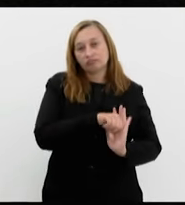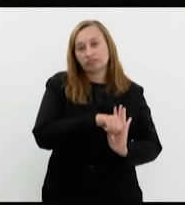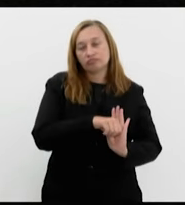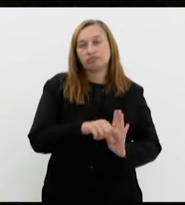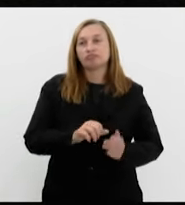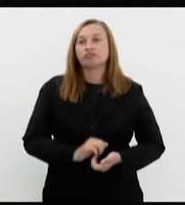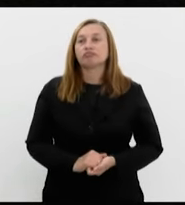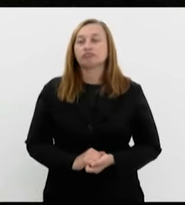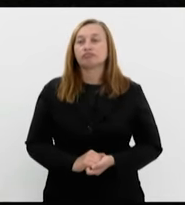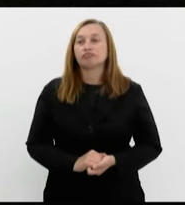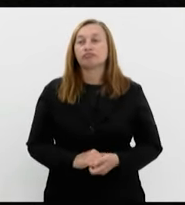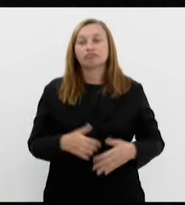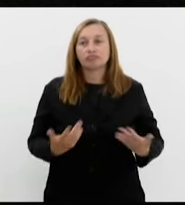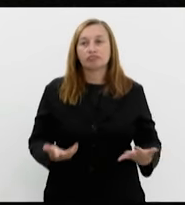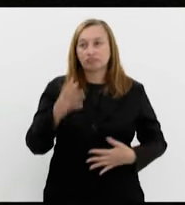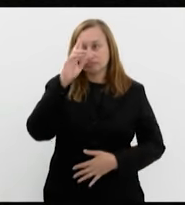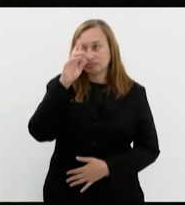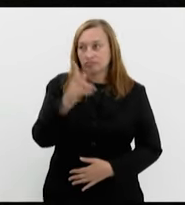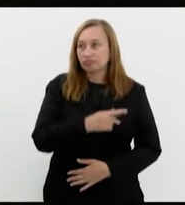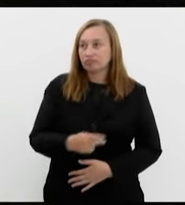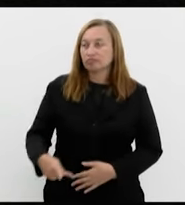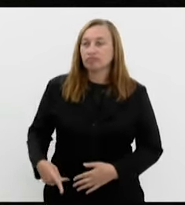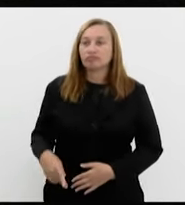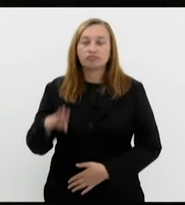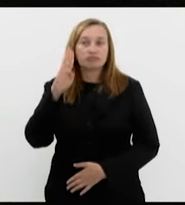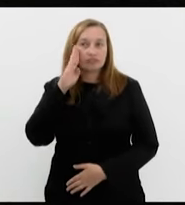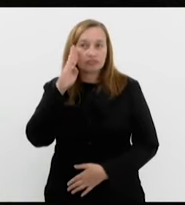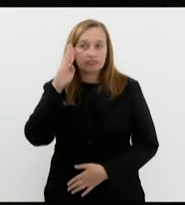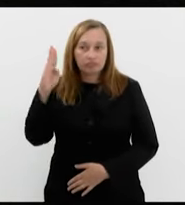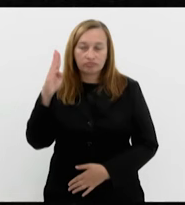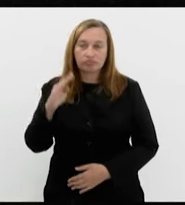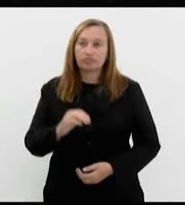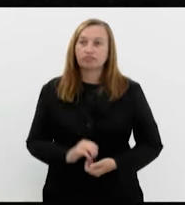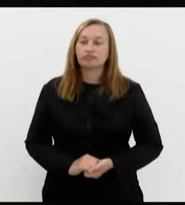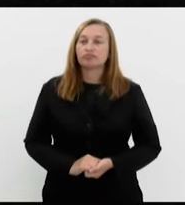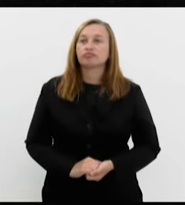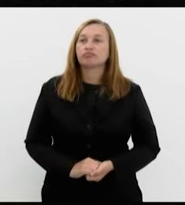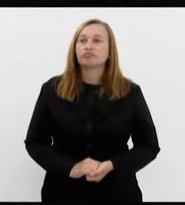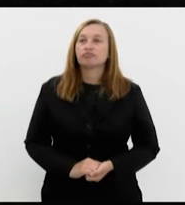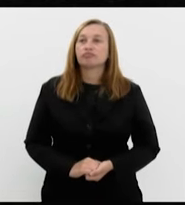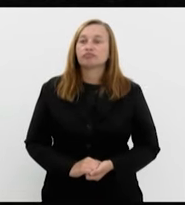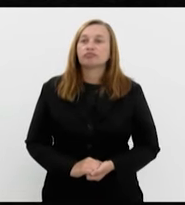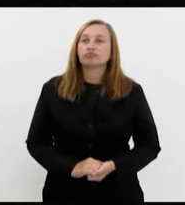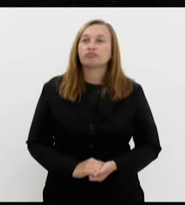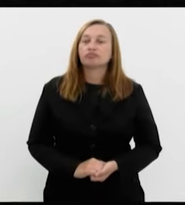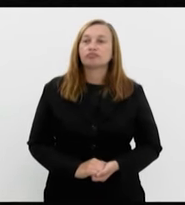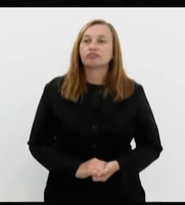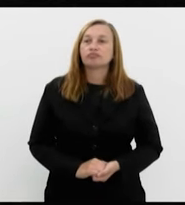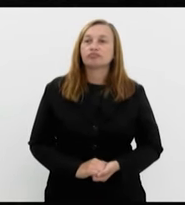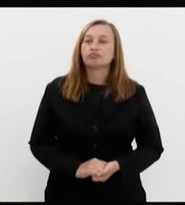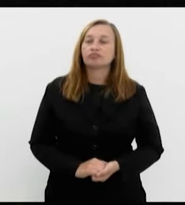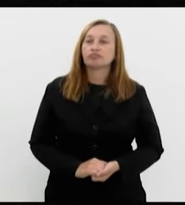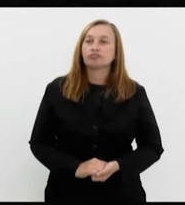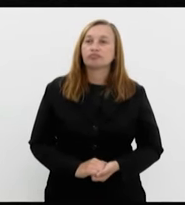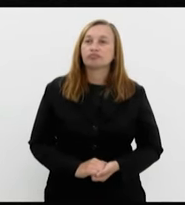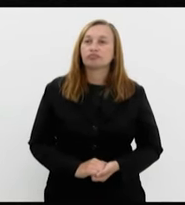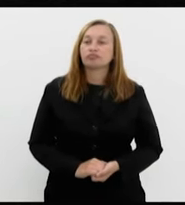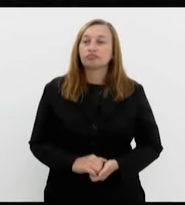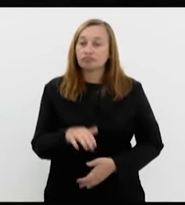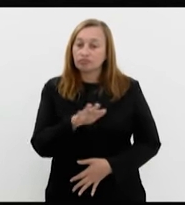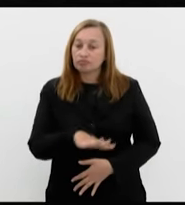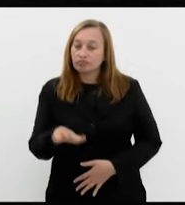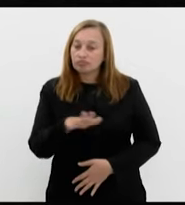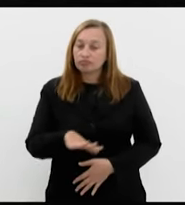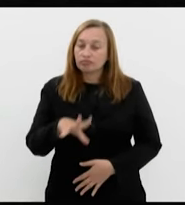cometido? E aí, senhor presidente, é fundamental que políticas públicas resguardem essas crianças,